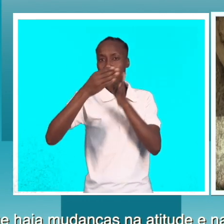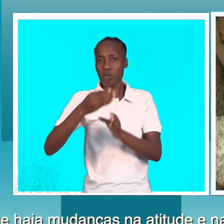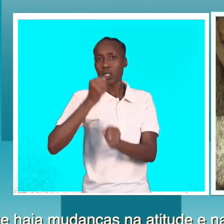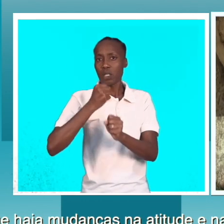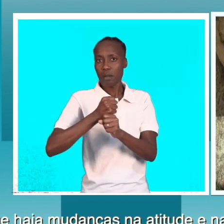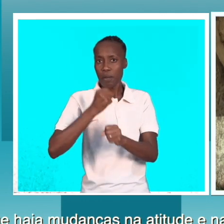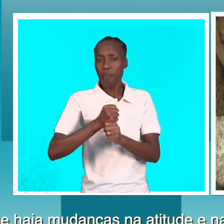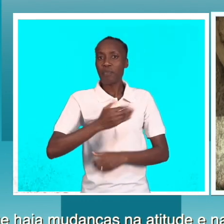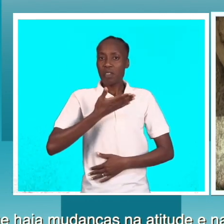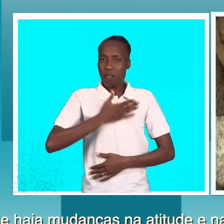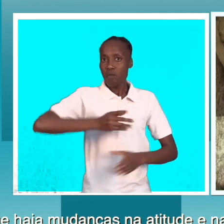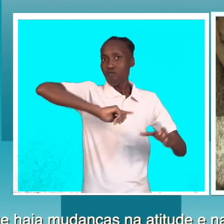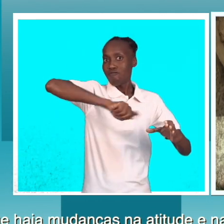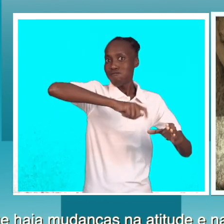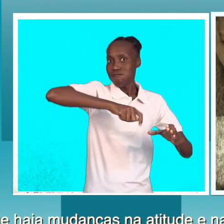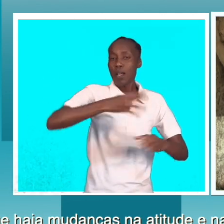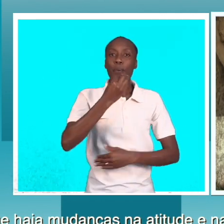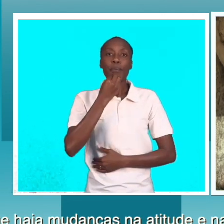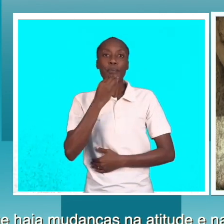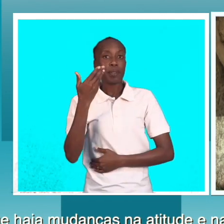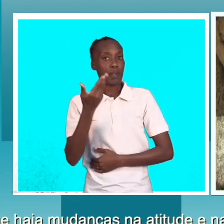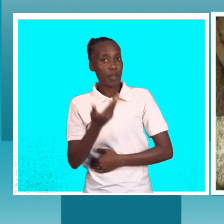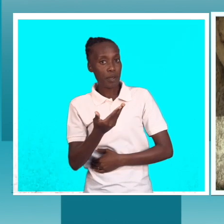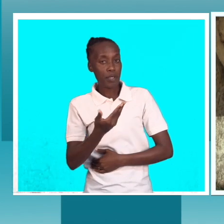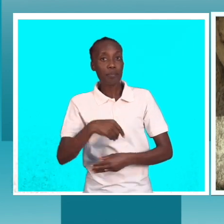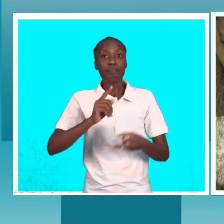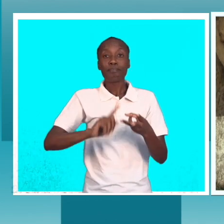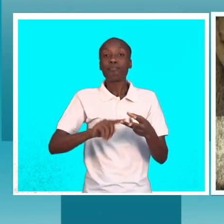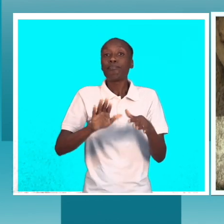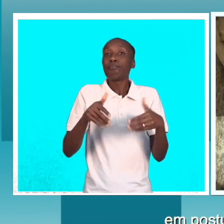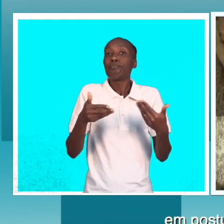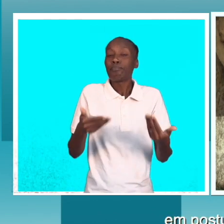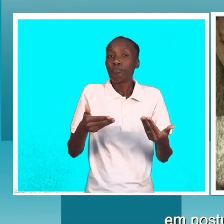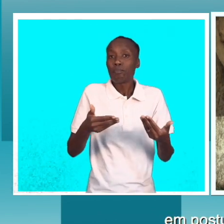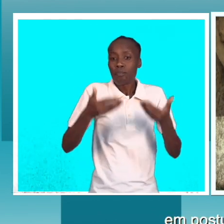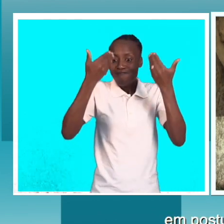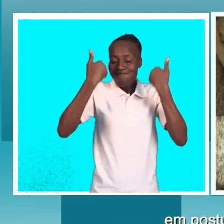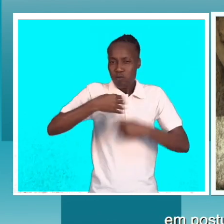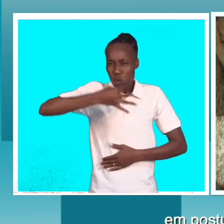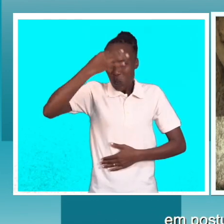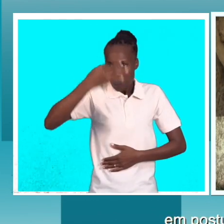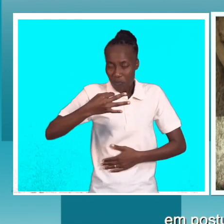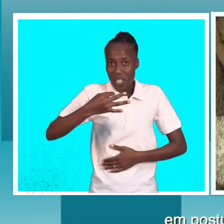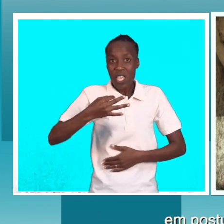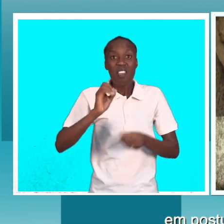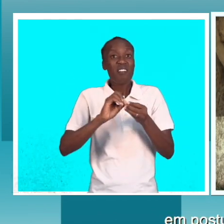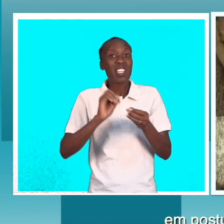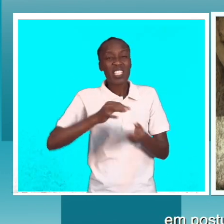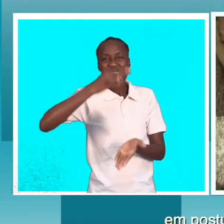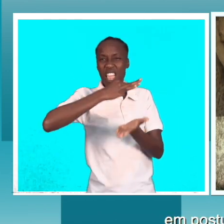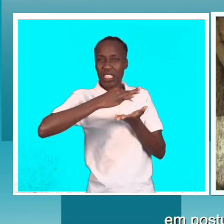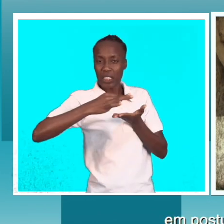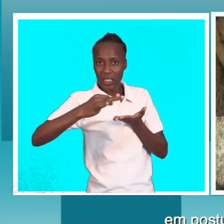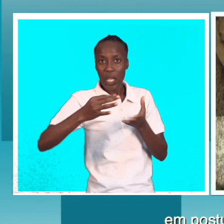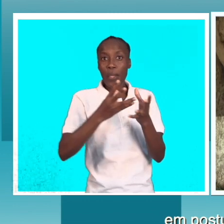dos trabalhadores que, primeiro, confeccionam os alimentos em postura, em higiene pessoal,